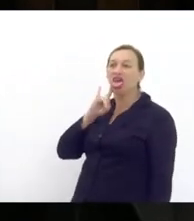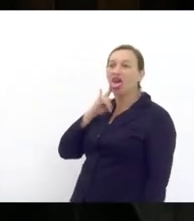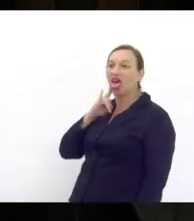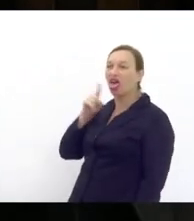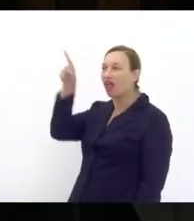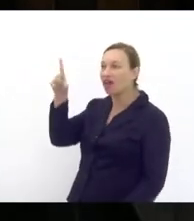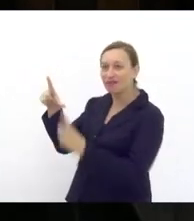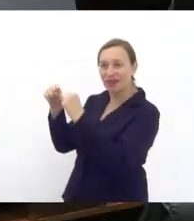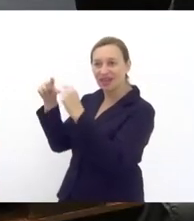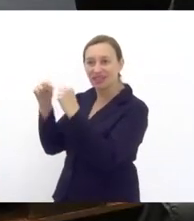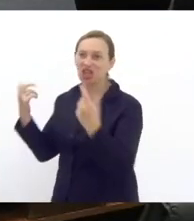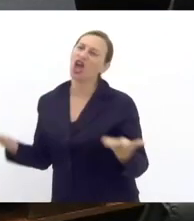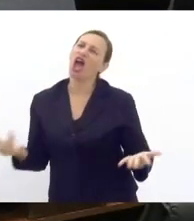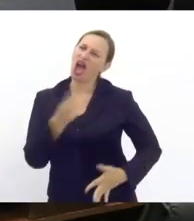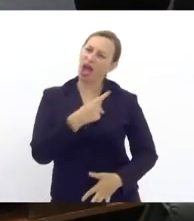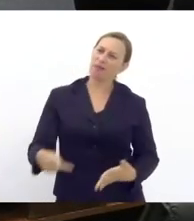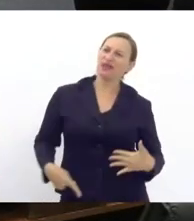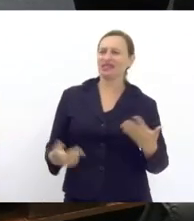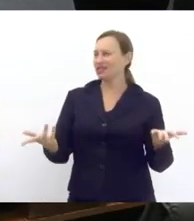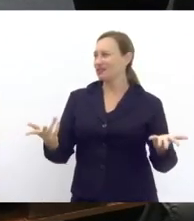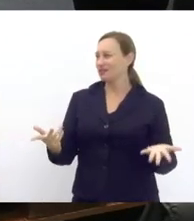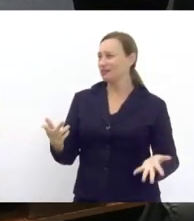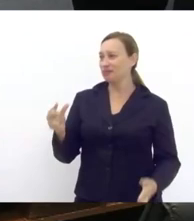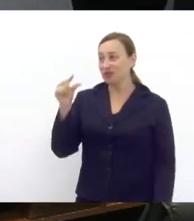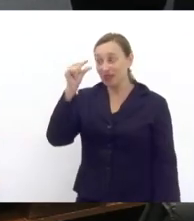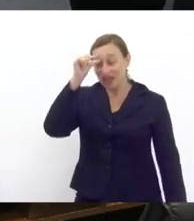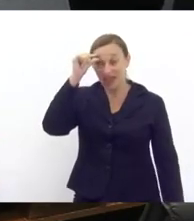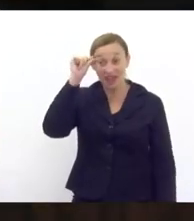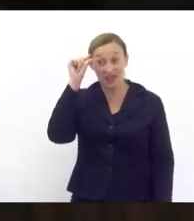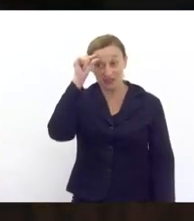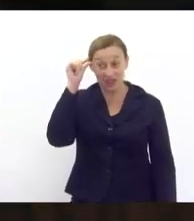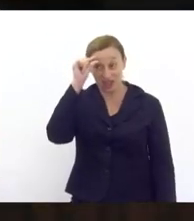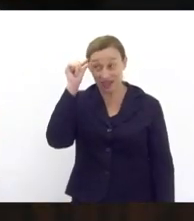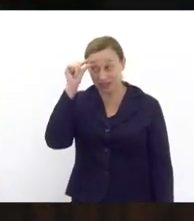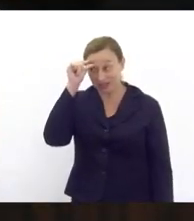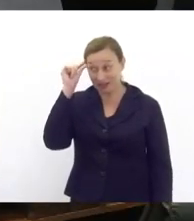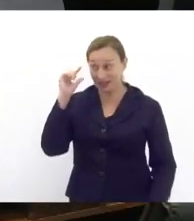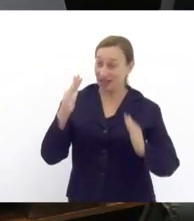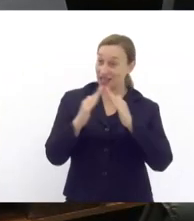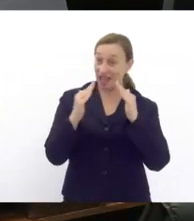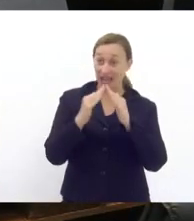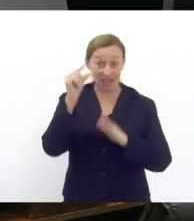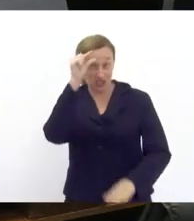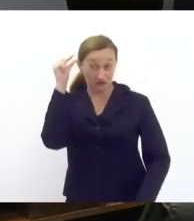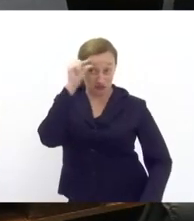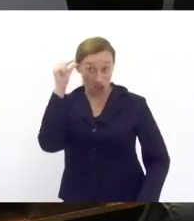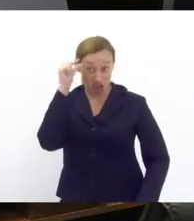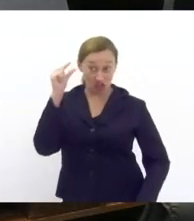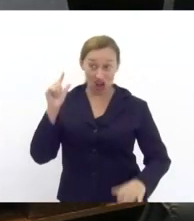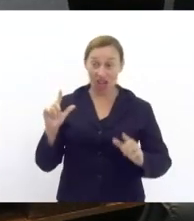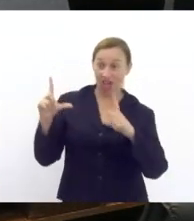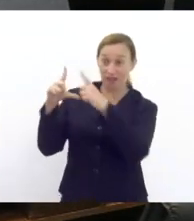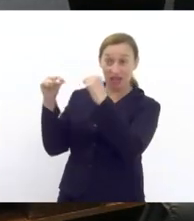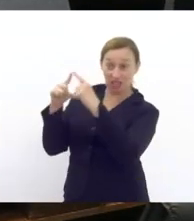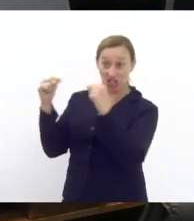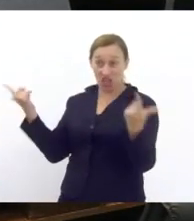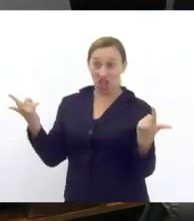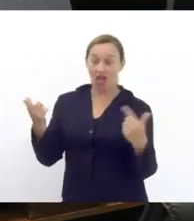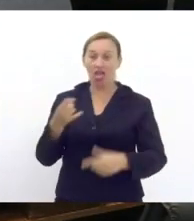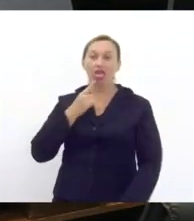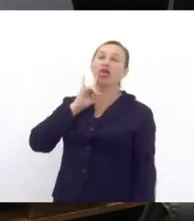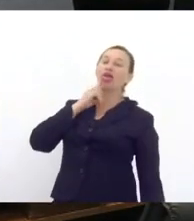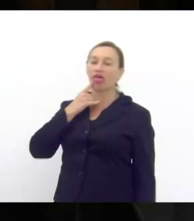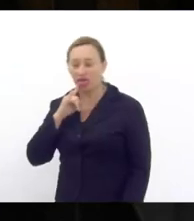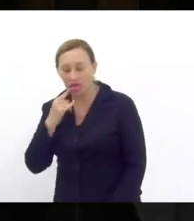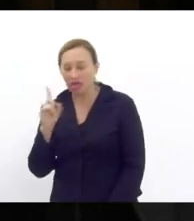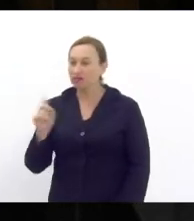presidente. Nobre deputado, presidente, eu não consegui concluir, presidente. O que eu falava aqui, que um dos deputados gazeteiros, que deve estar de ressaca e não veio